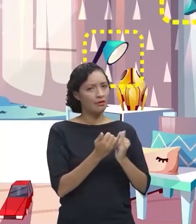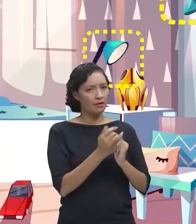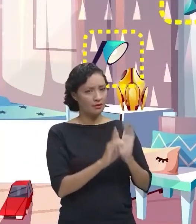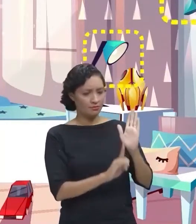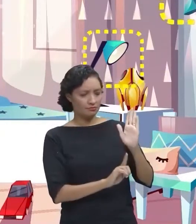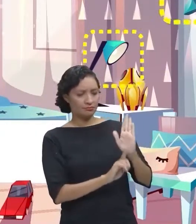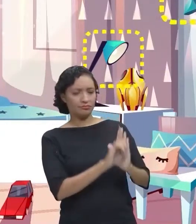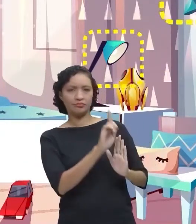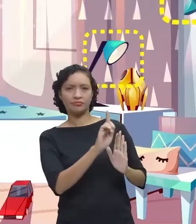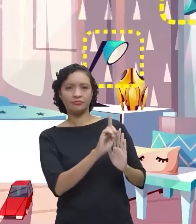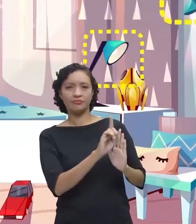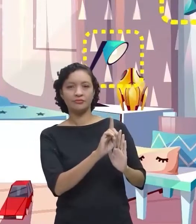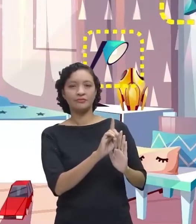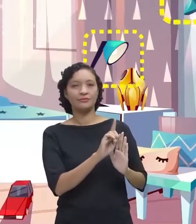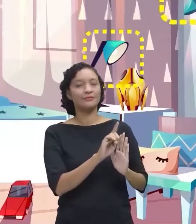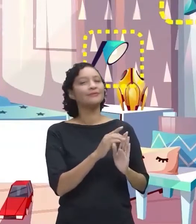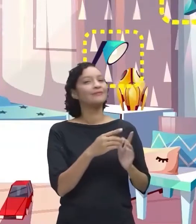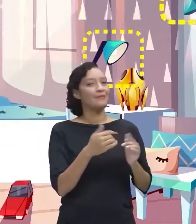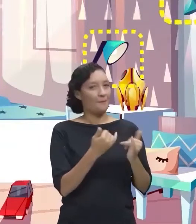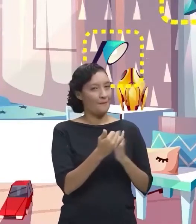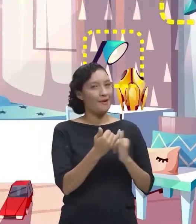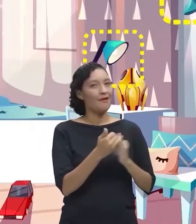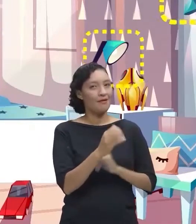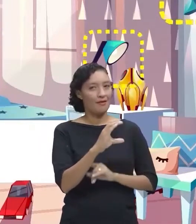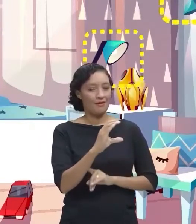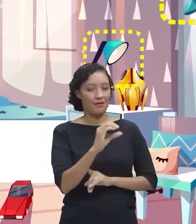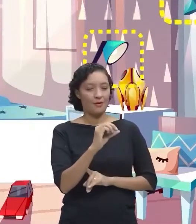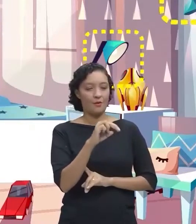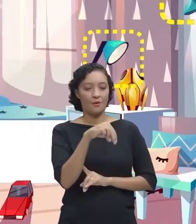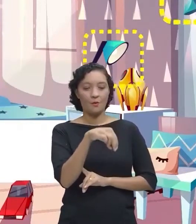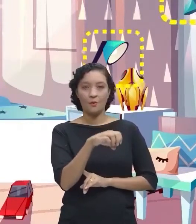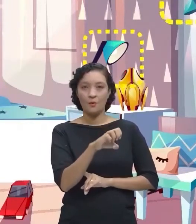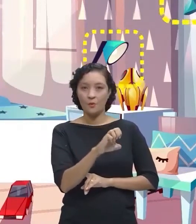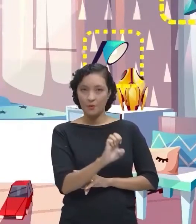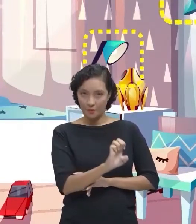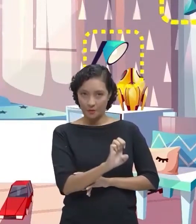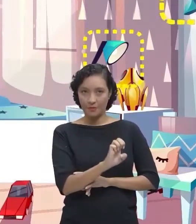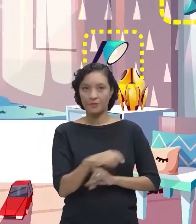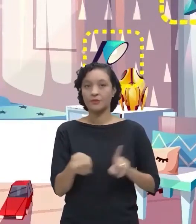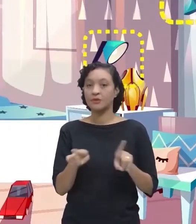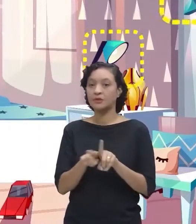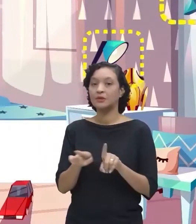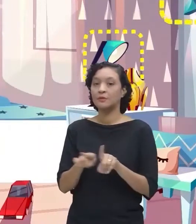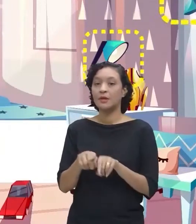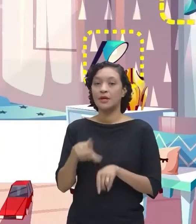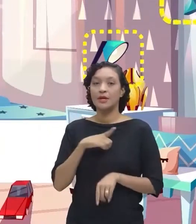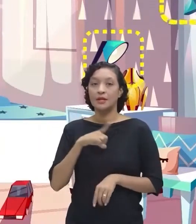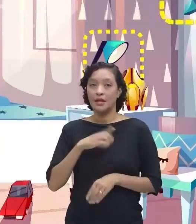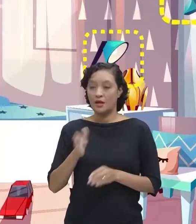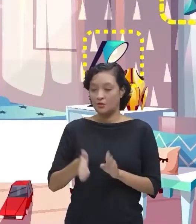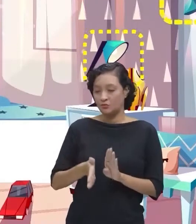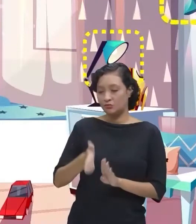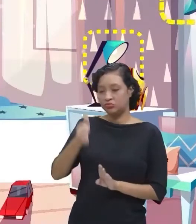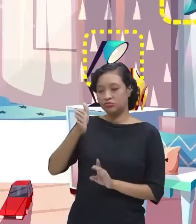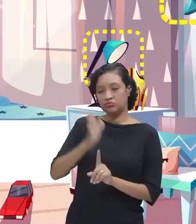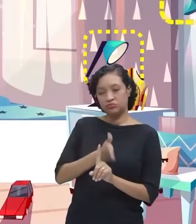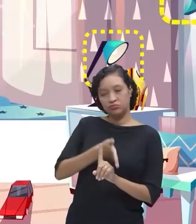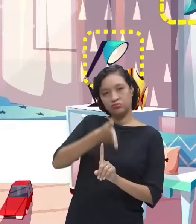um cone, né? A cabecinha do cone, também tem as laterais dele que se parece o